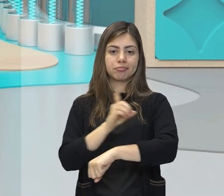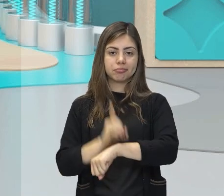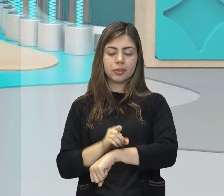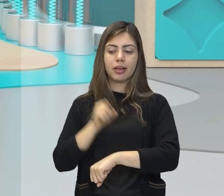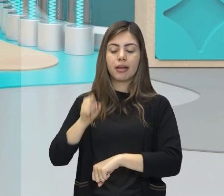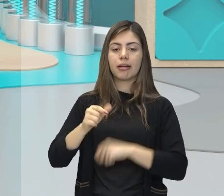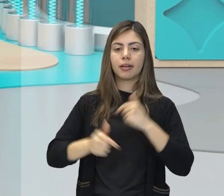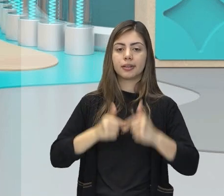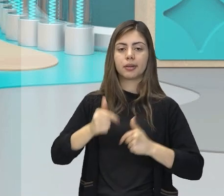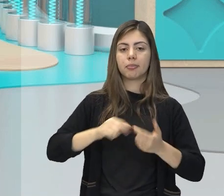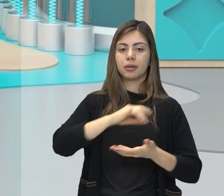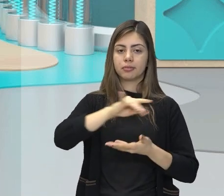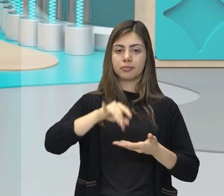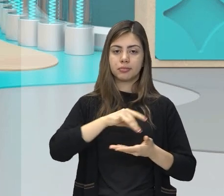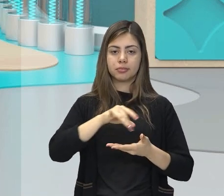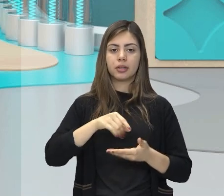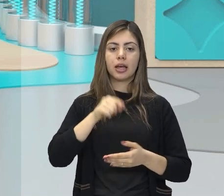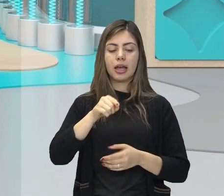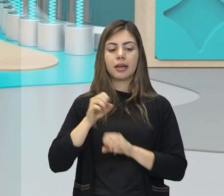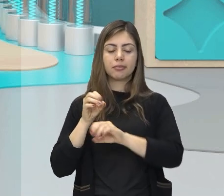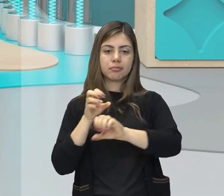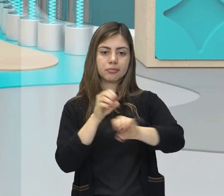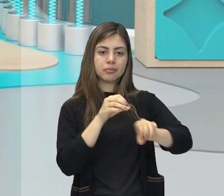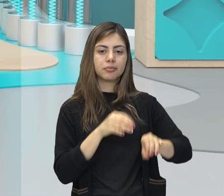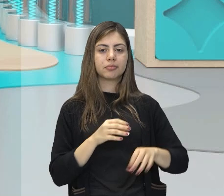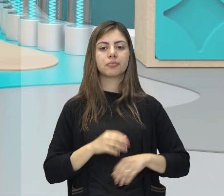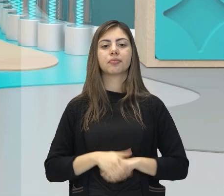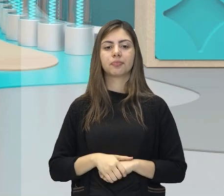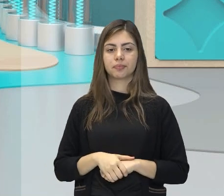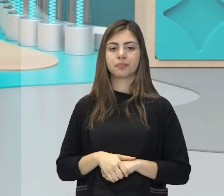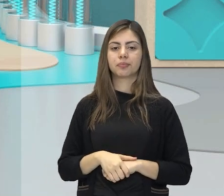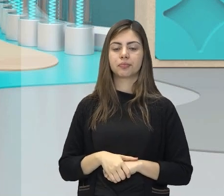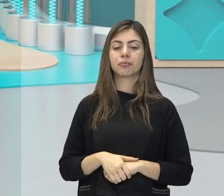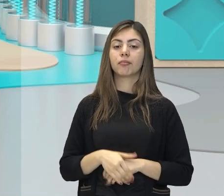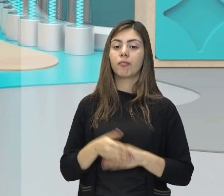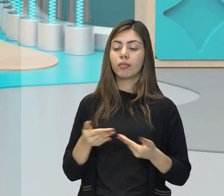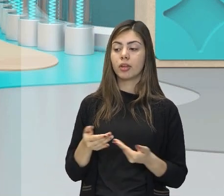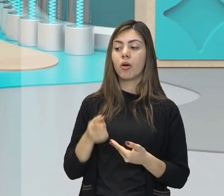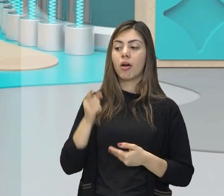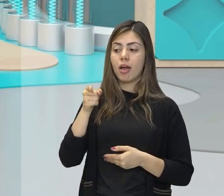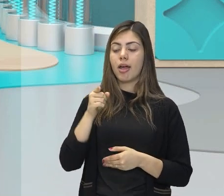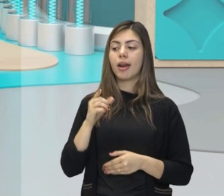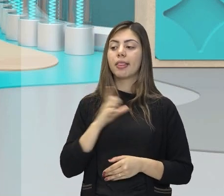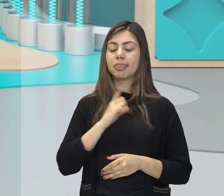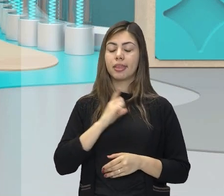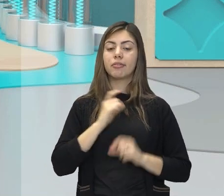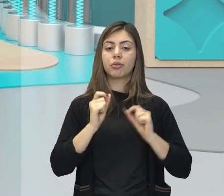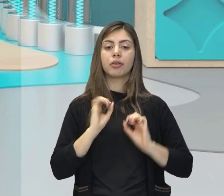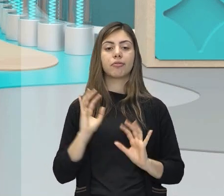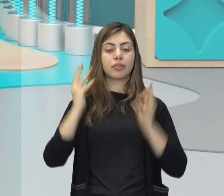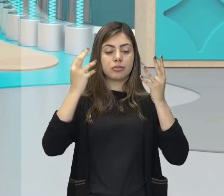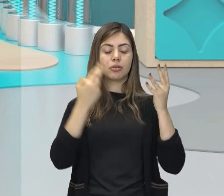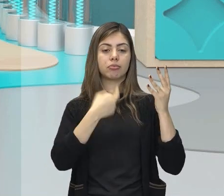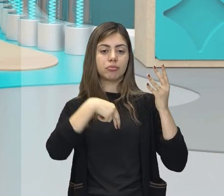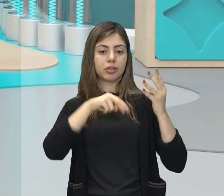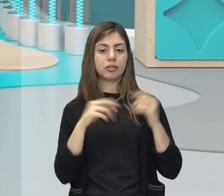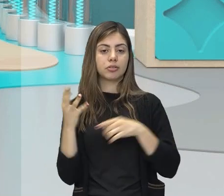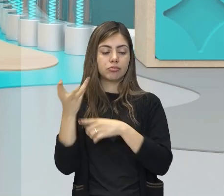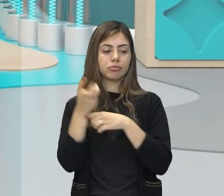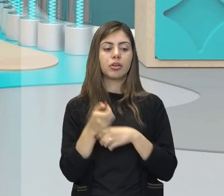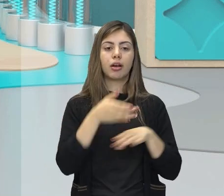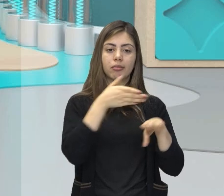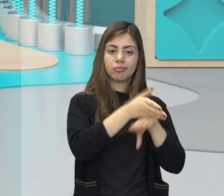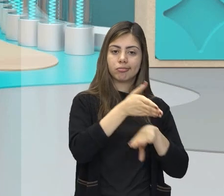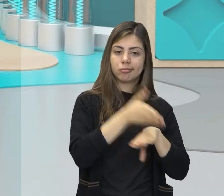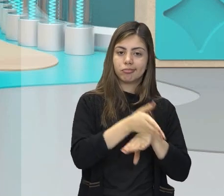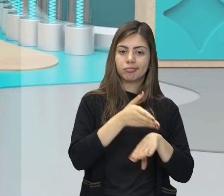e atua no CMEAN, desenvolvendo ensino mediado por tecnologia. Recentemente participou do Festival Gospel de Artes de